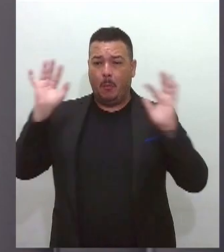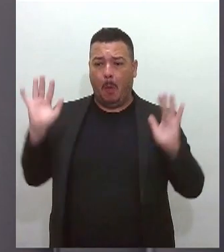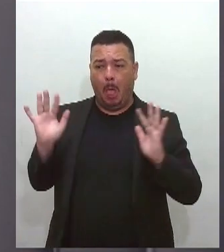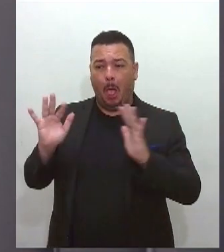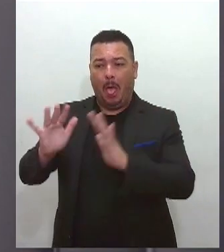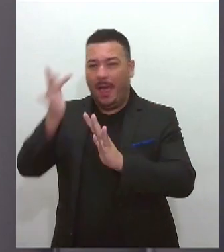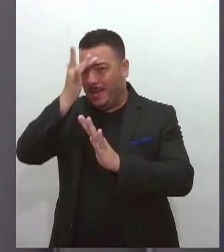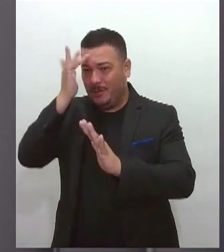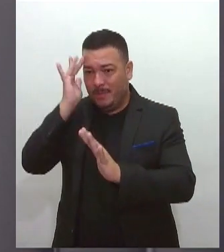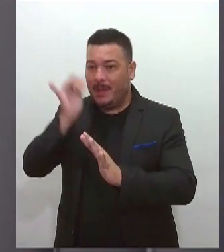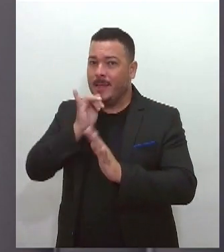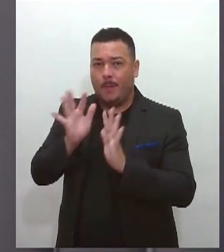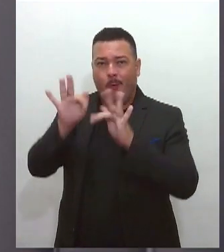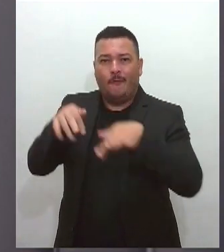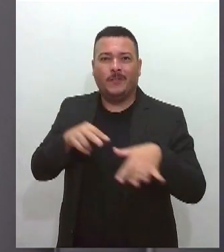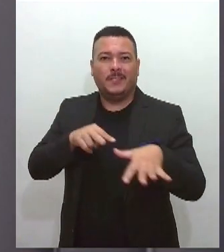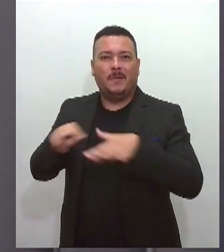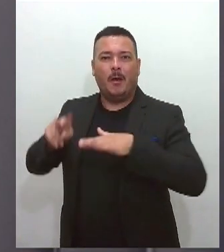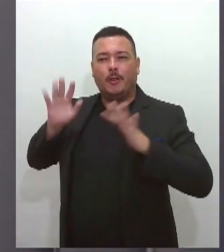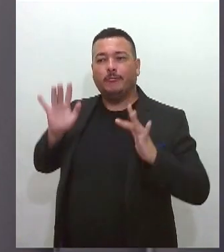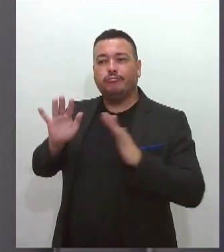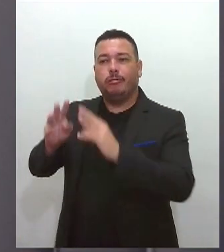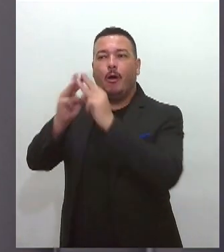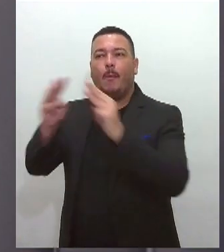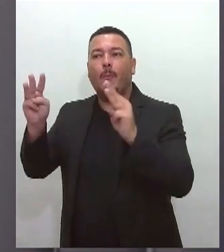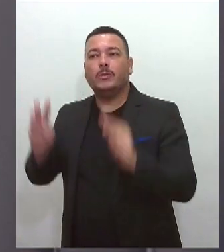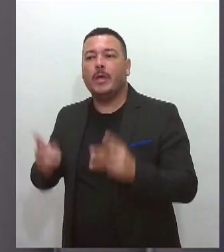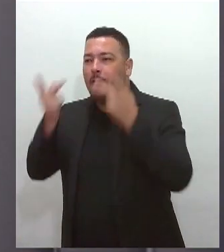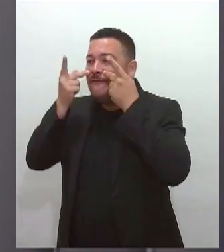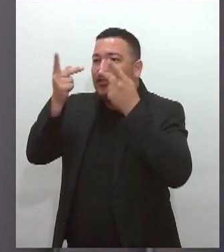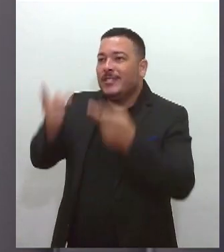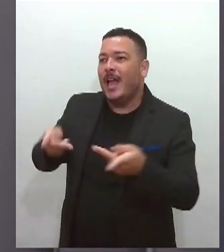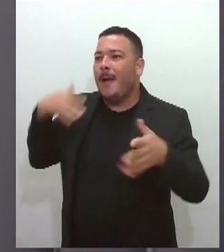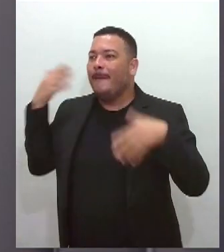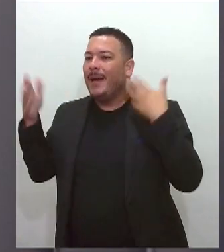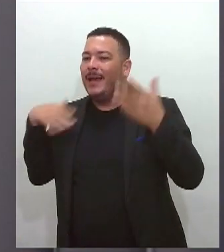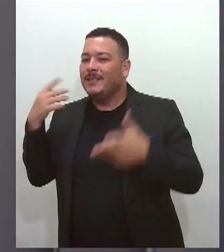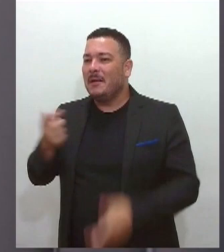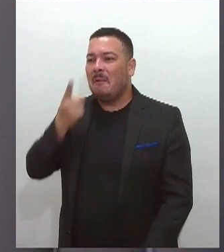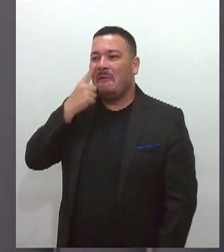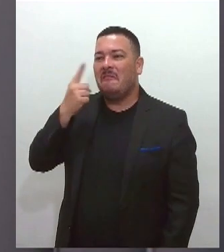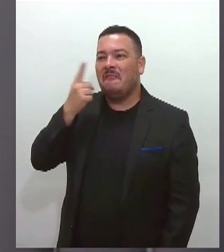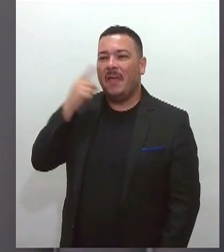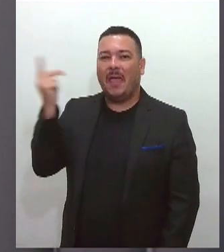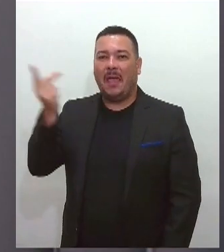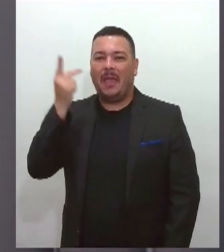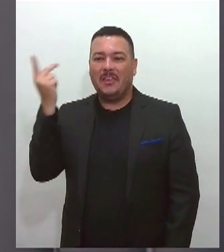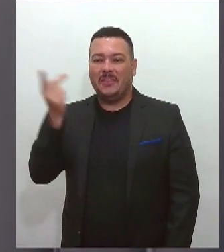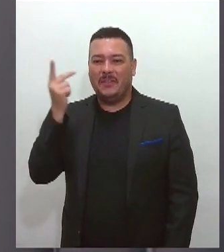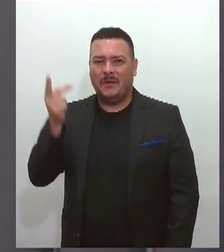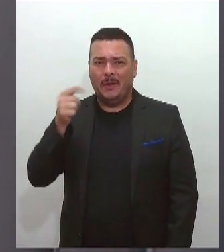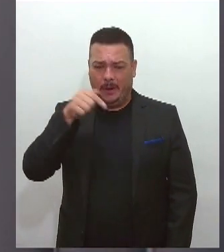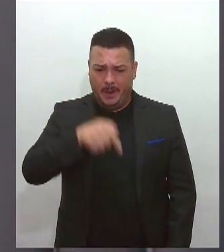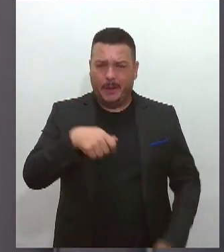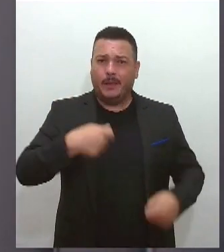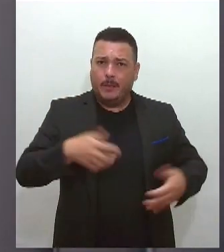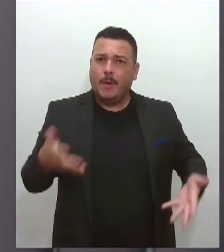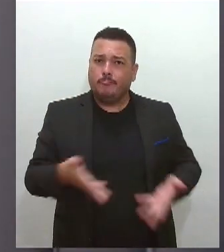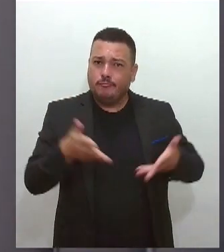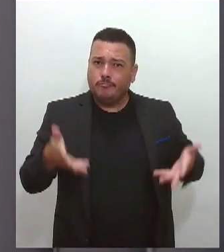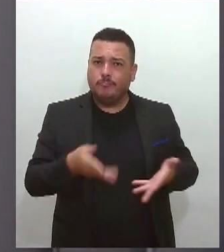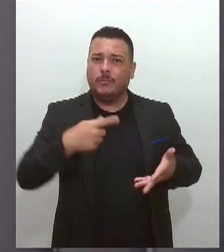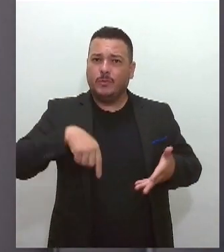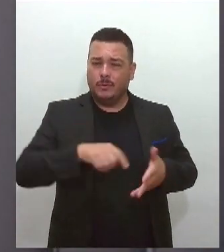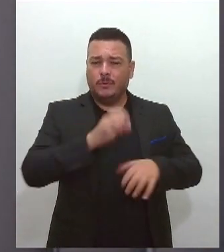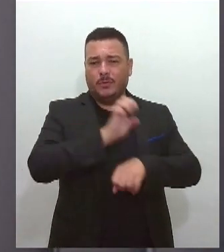de semana, vão ao museu, vão visitar, vão passear, vão conferir sobre a história. E a gente tem que movimentar também bastante aqui no estado de